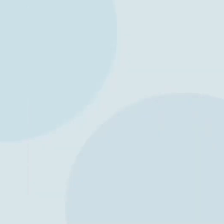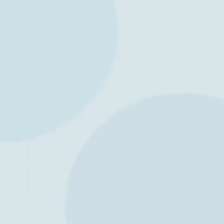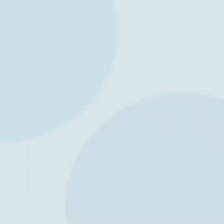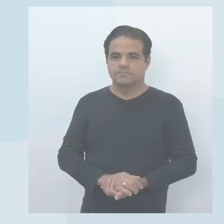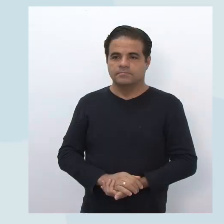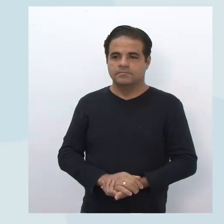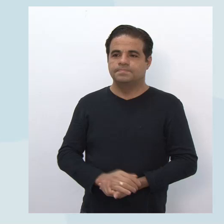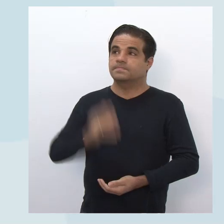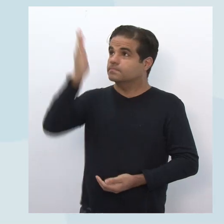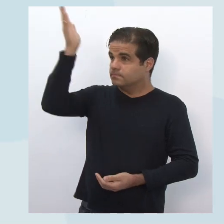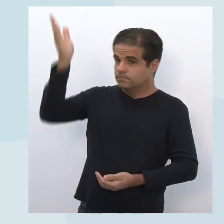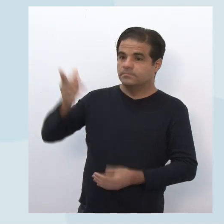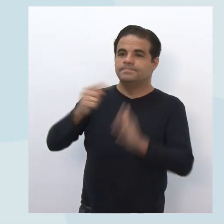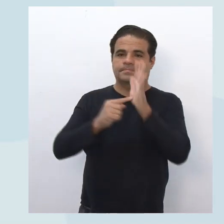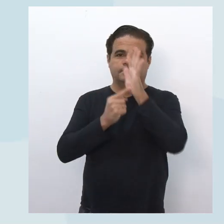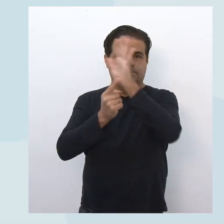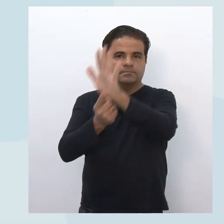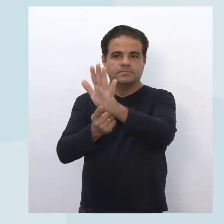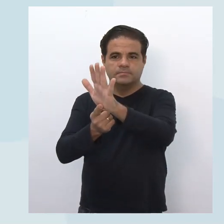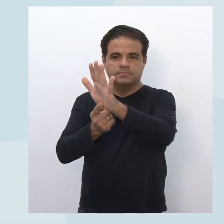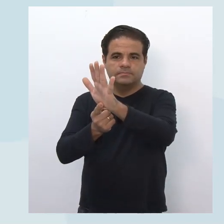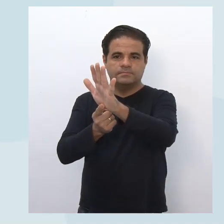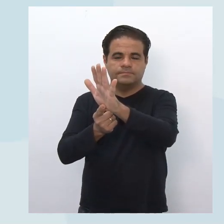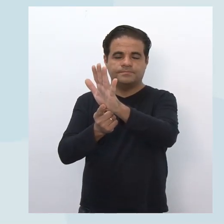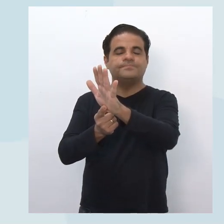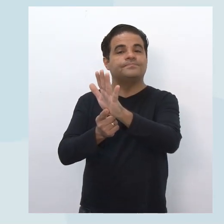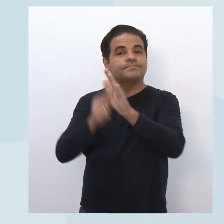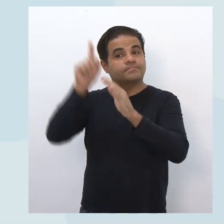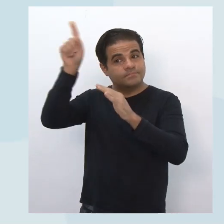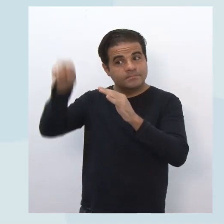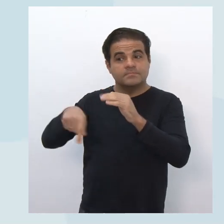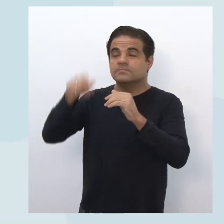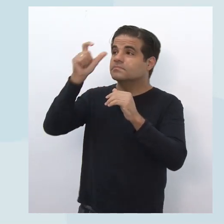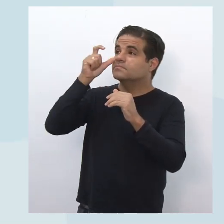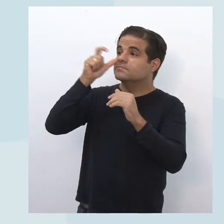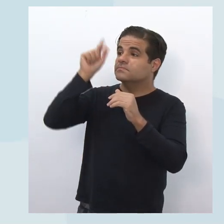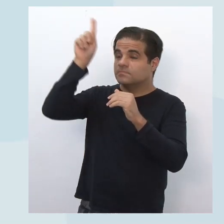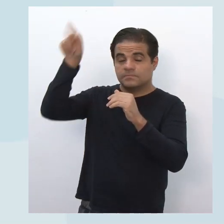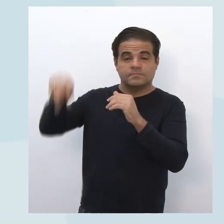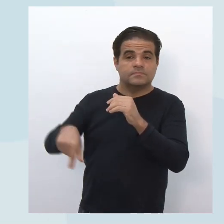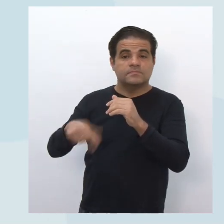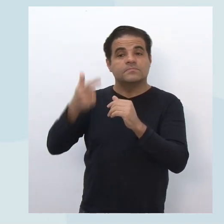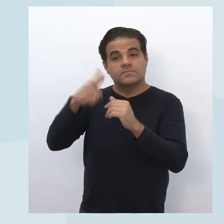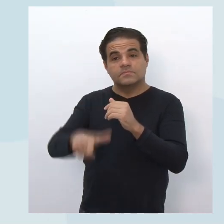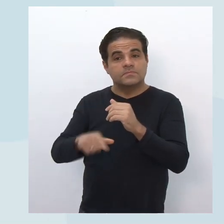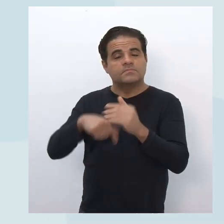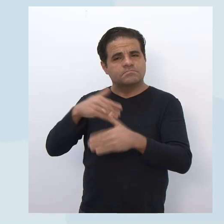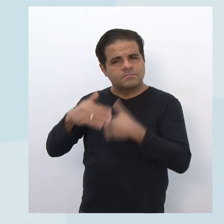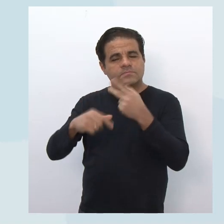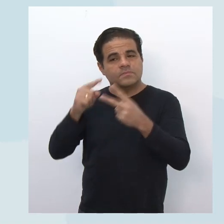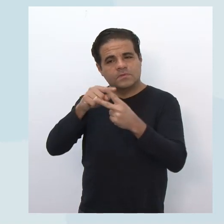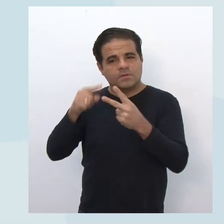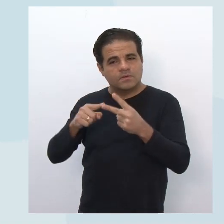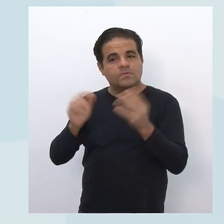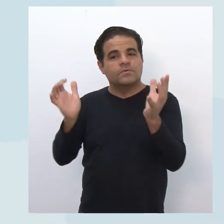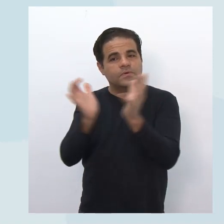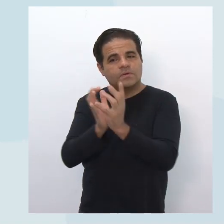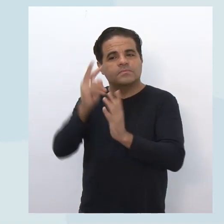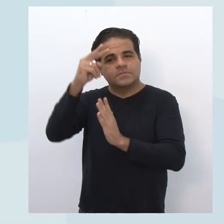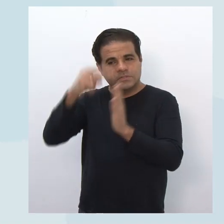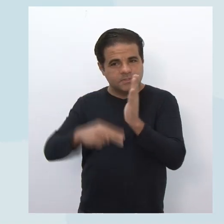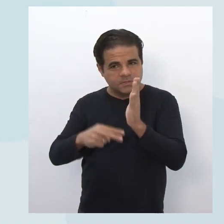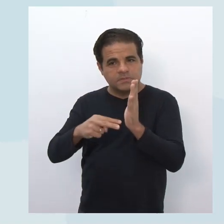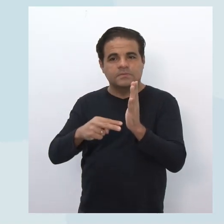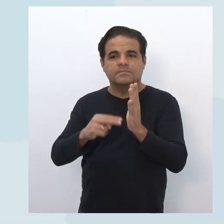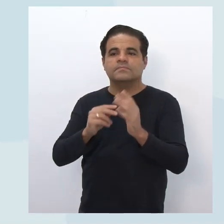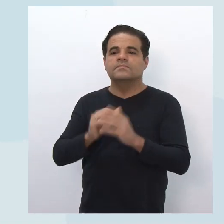Esse está aparecendo, né? Ah, então tá bom. Então, vocês estão vendo aqui os próximos 2 clubes de leitura, o da